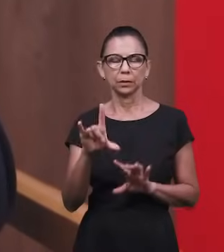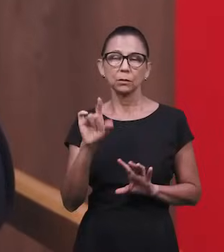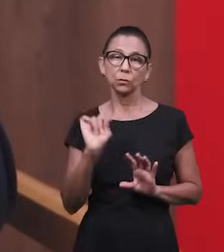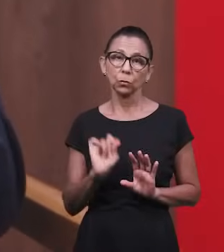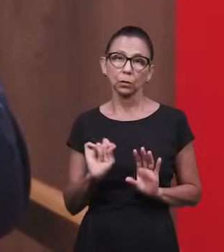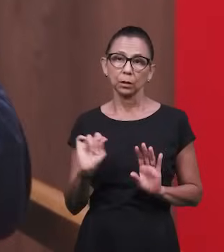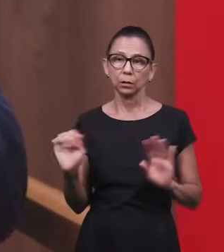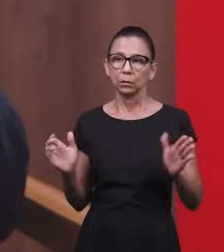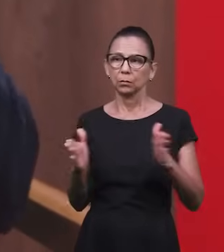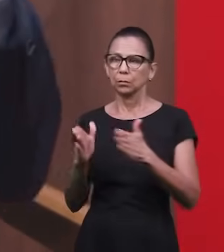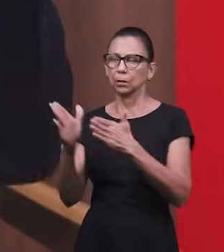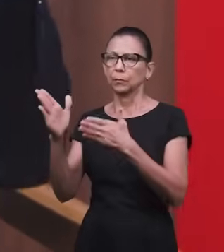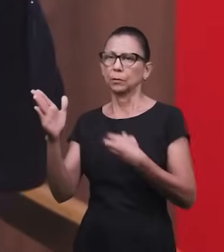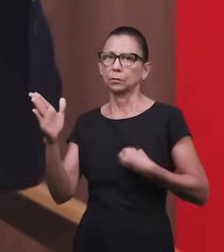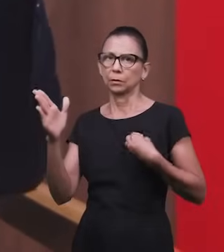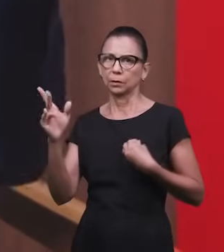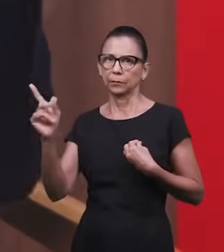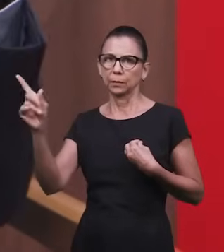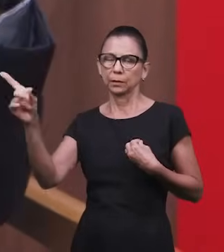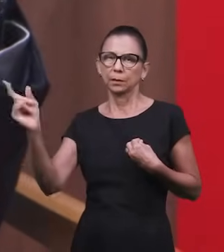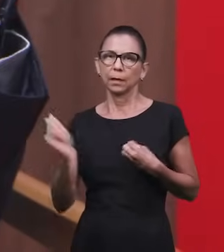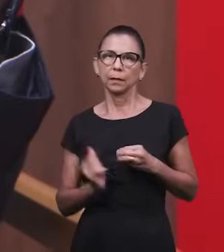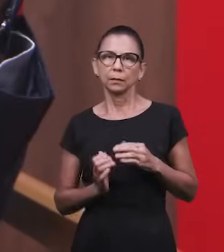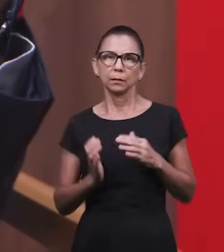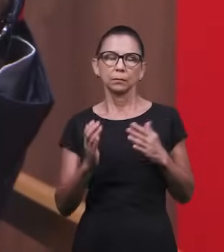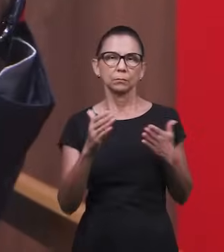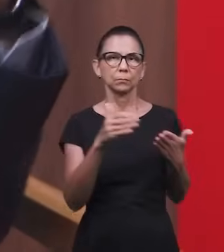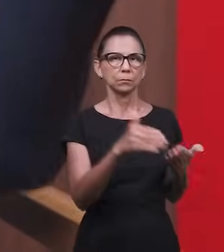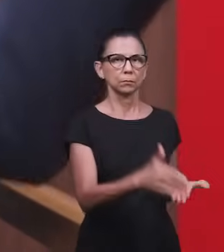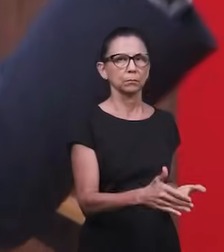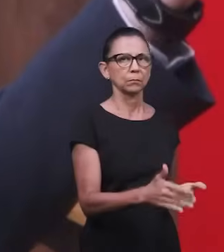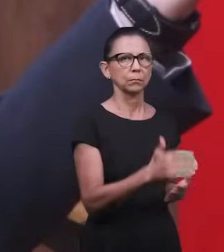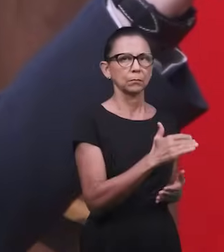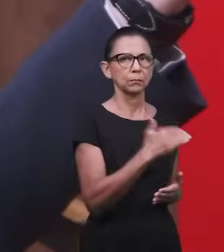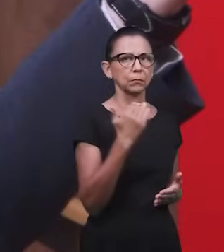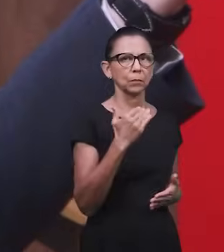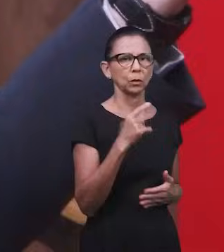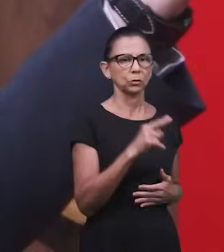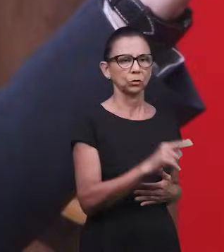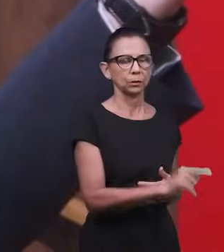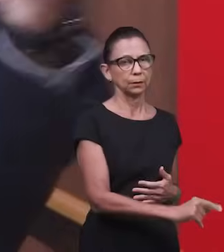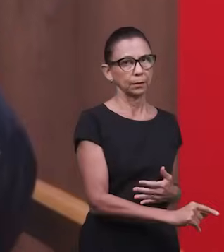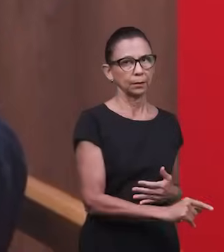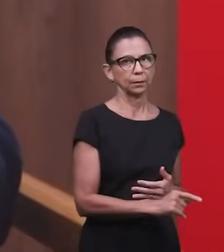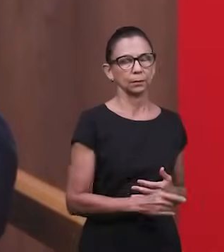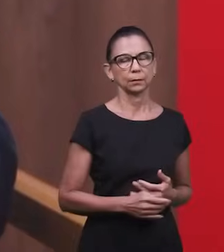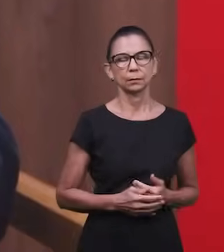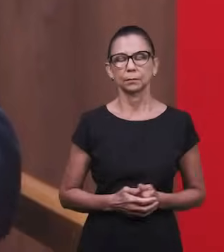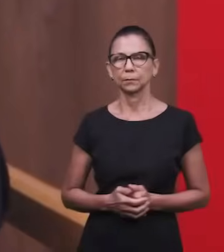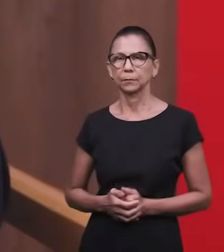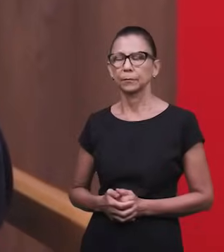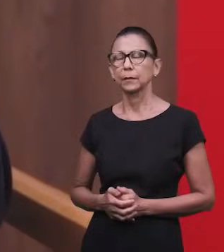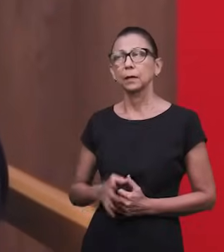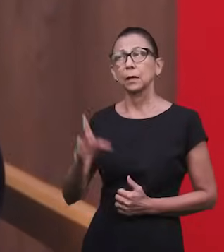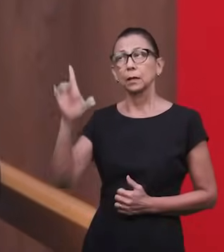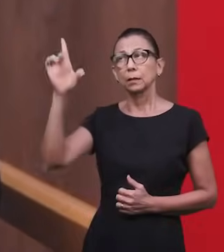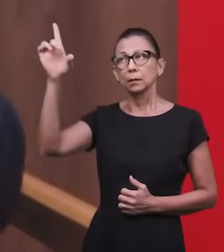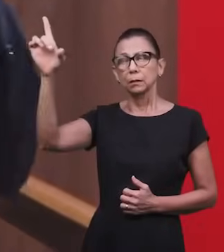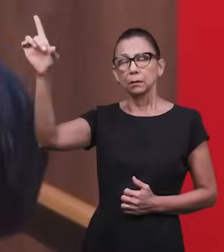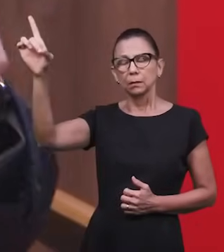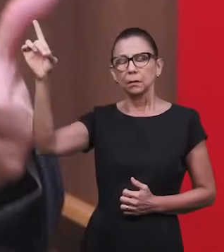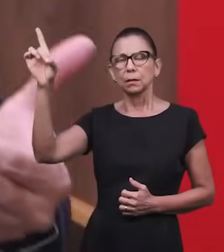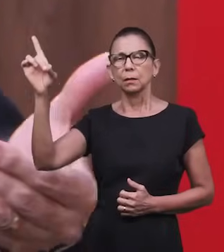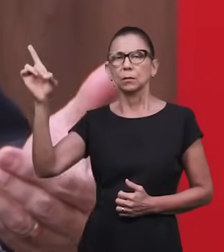Claro que o que Deus quer, Ele nos ama e nos amou, continua nos amando de tal maneira